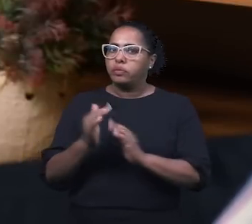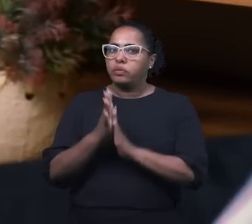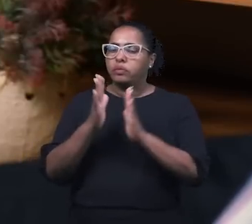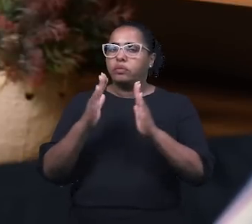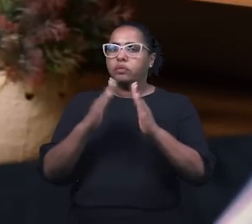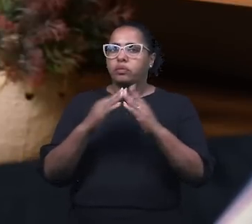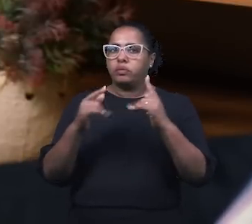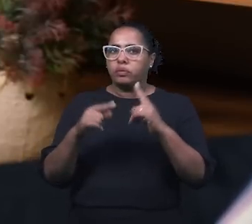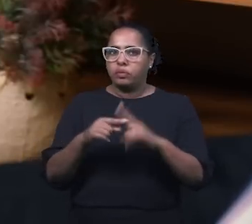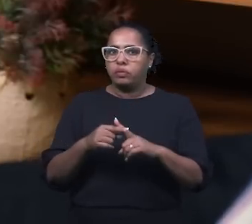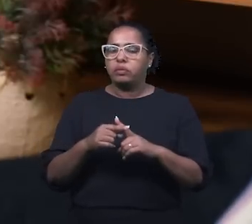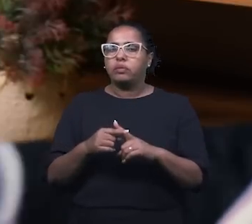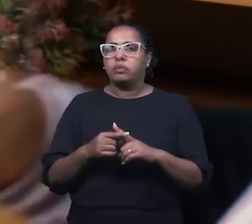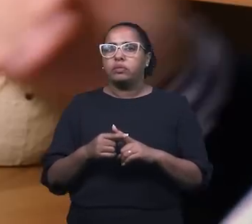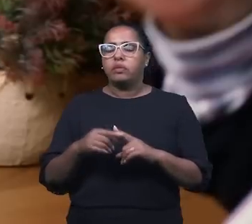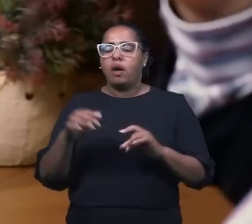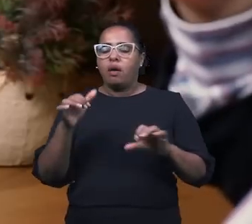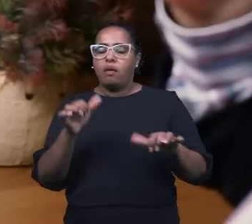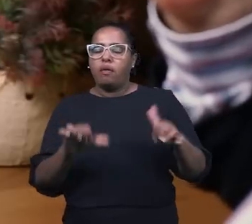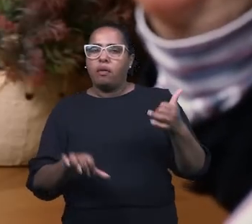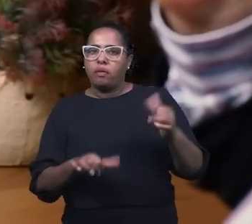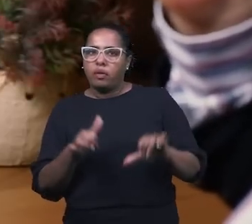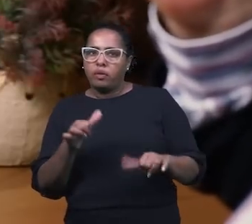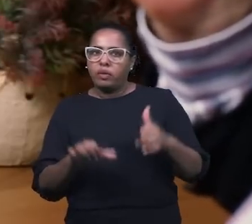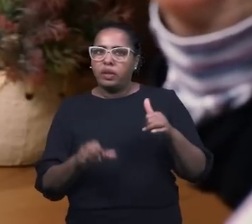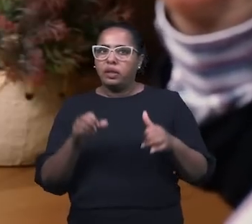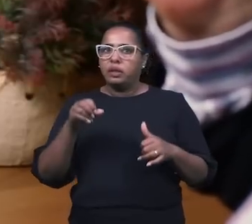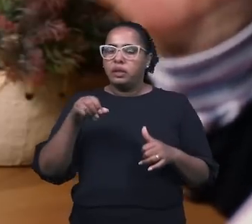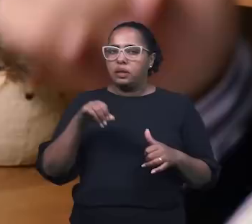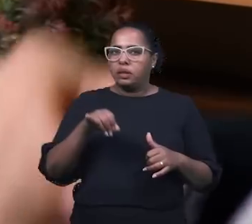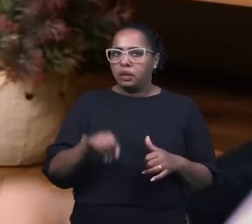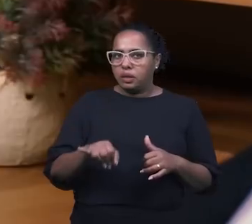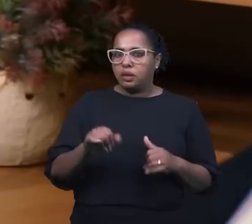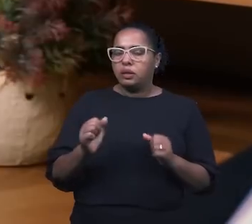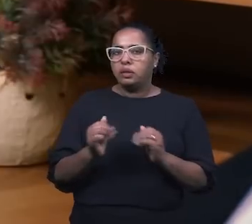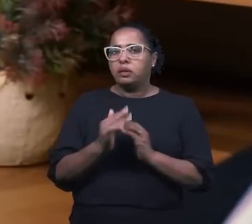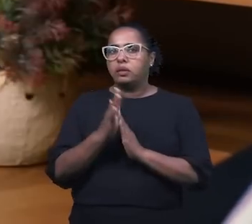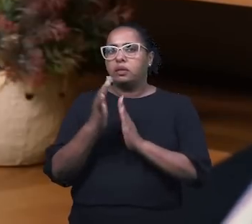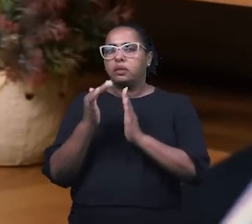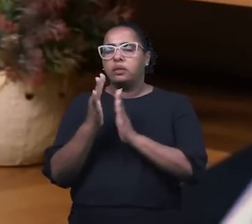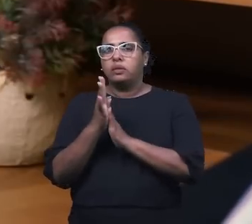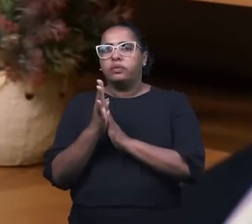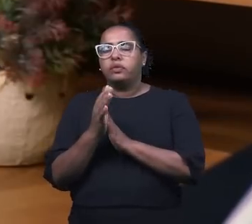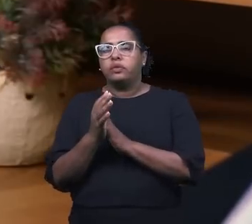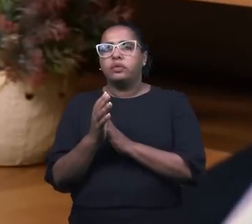igreja, aí vai ser feita uma avaliação se aquele hino ele